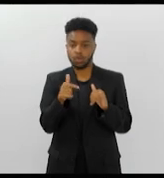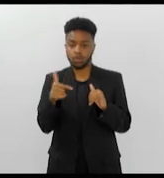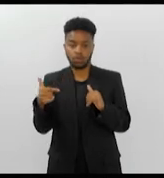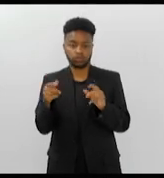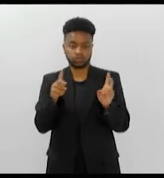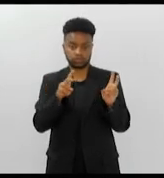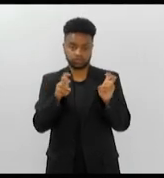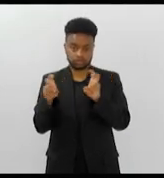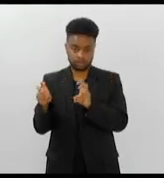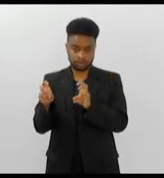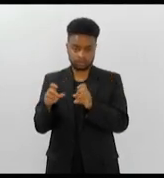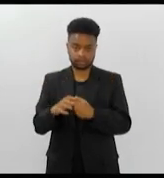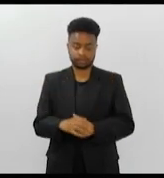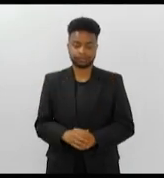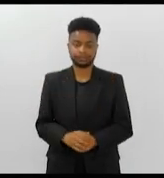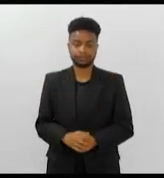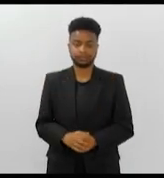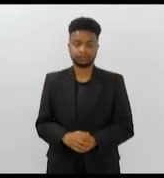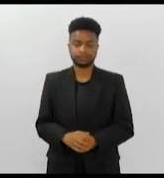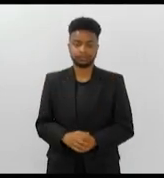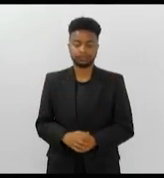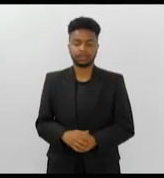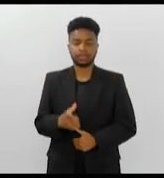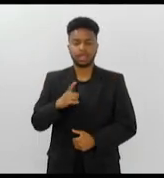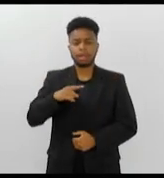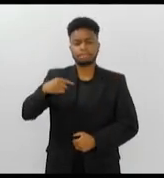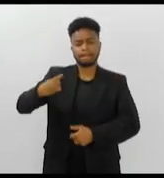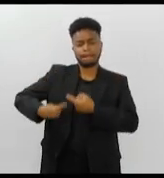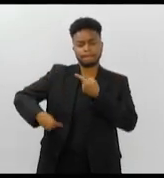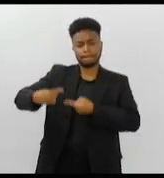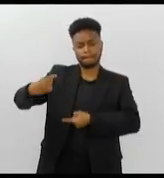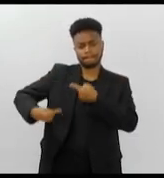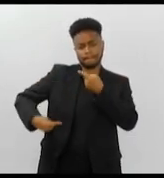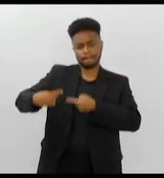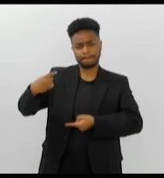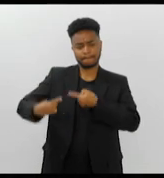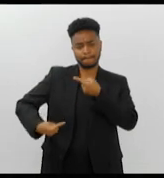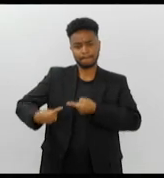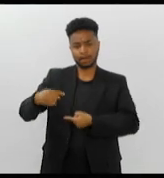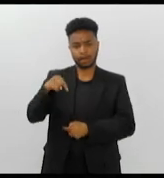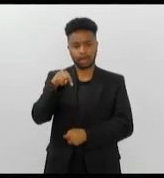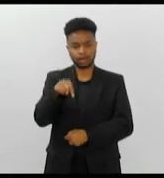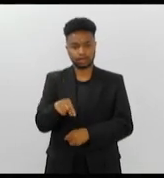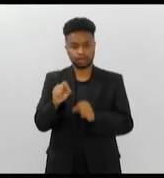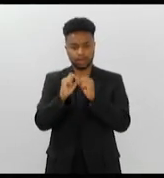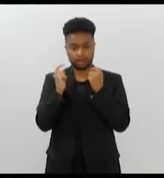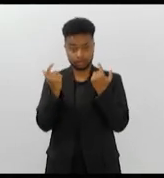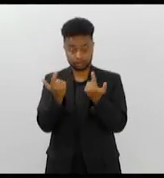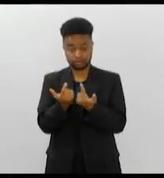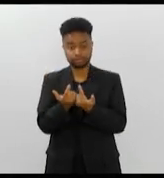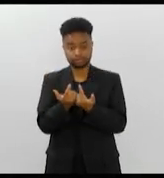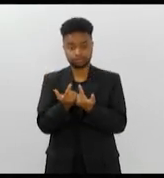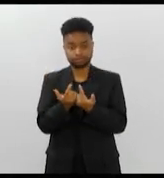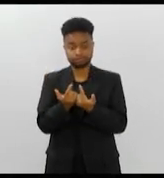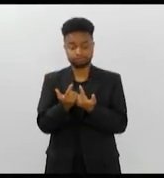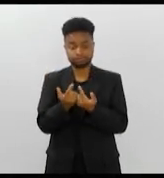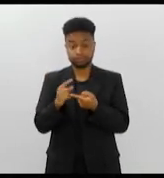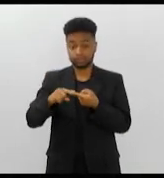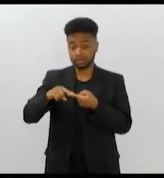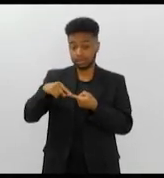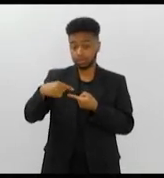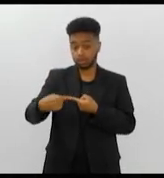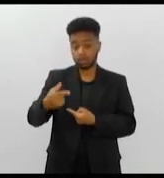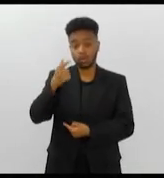citação depois de grandes debates aqui na casa foi sancionada a